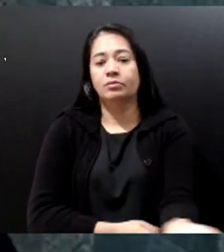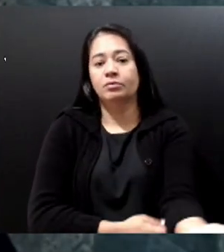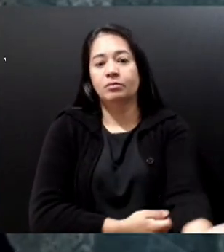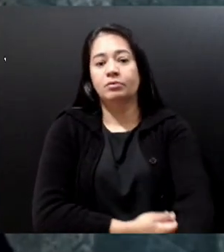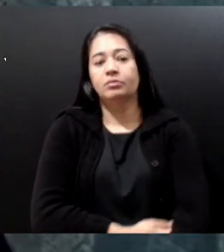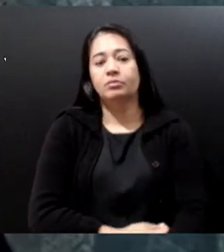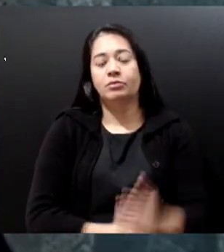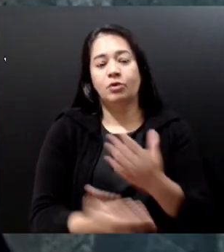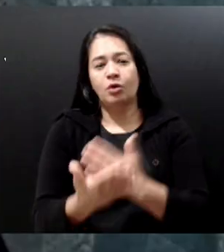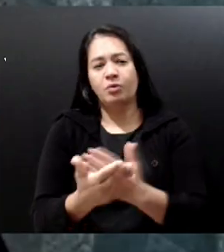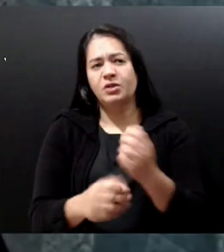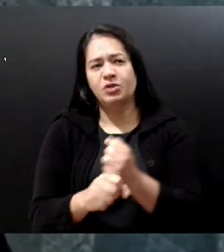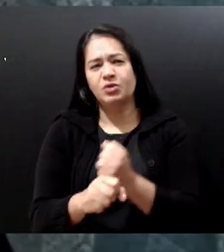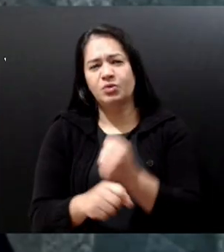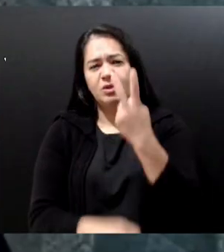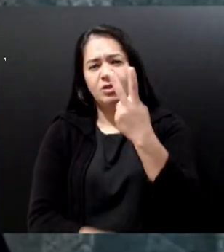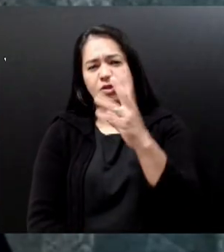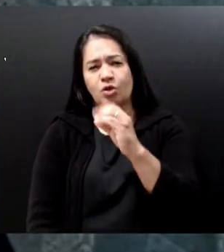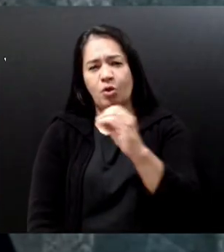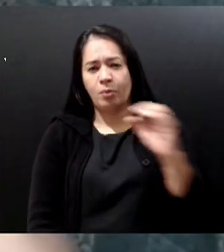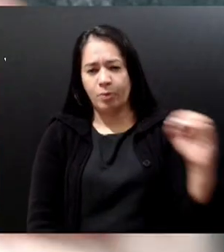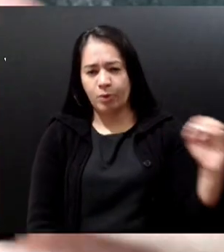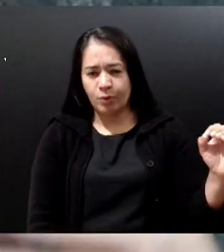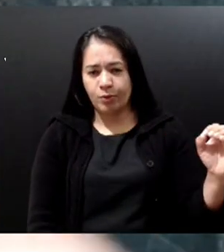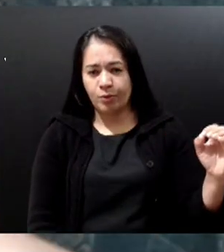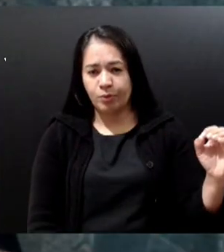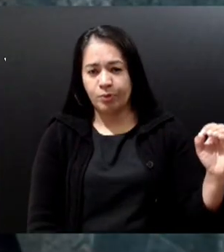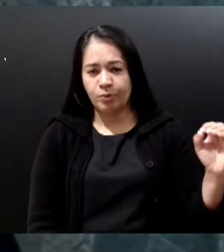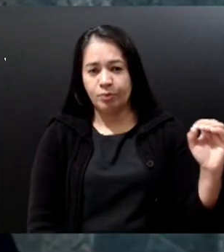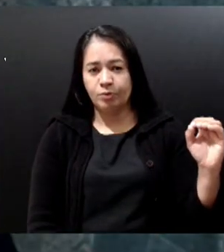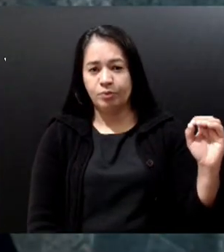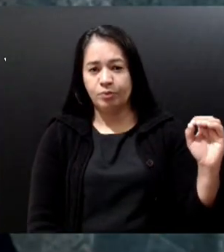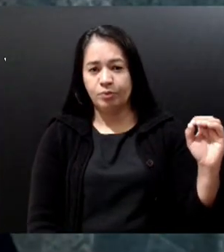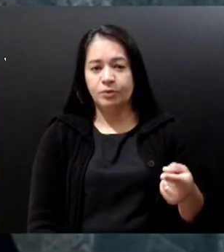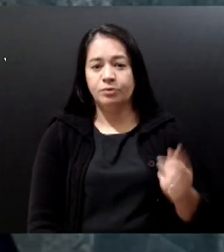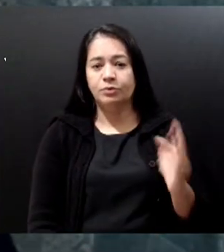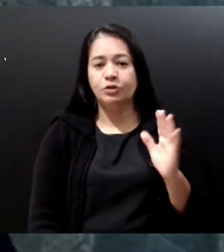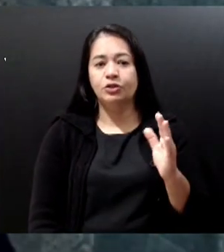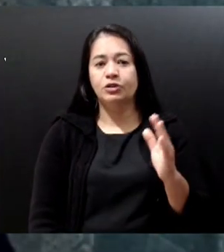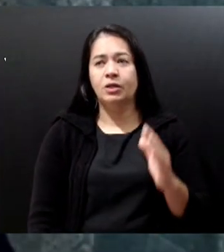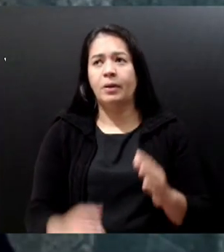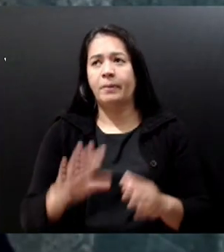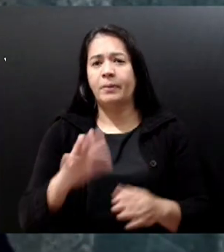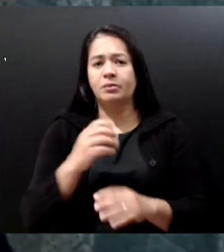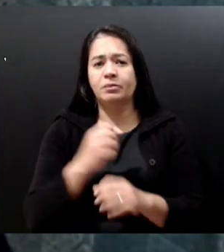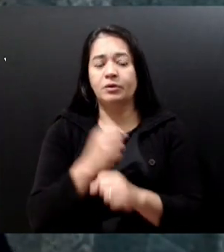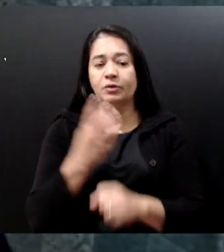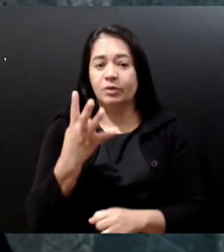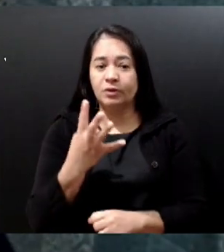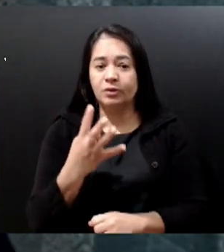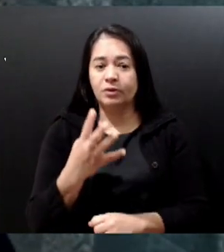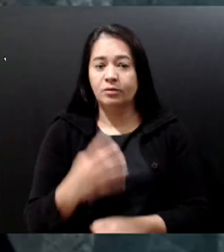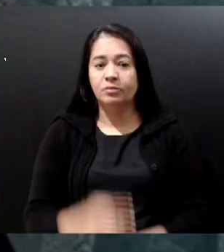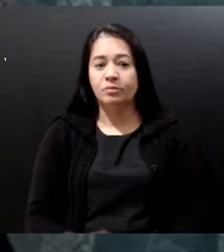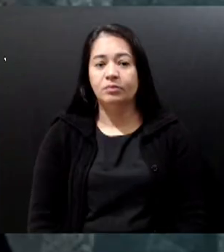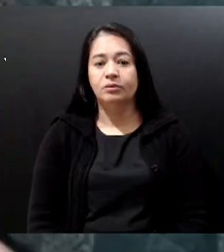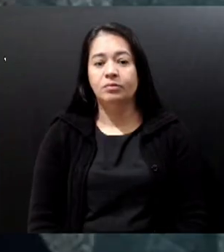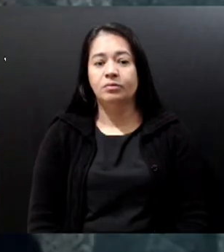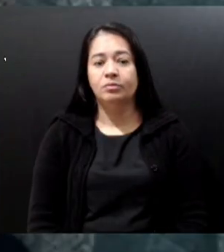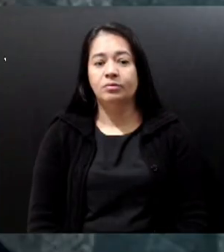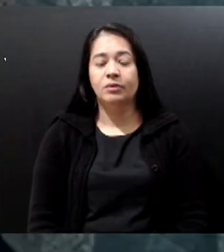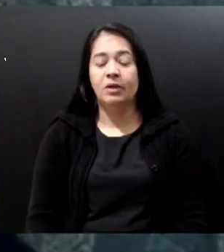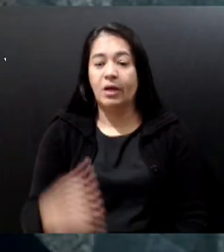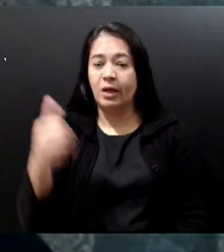já tem 26, 4 anos dessa decisão, então, essa decisão foi a primeira decisão que faz